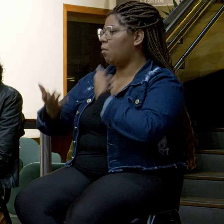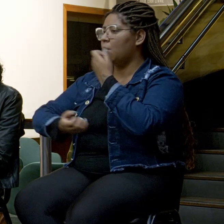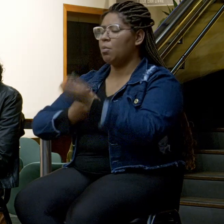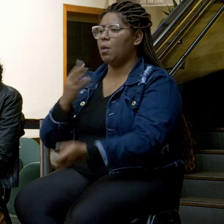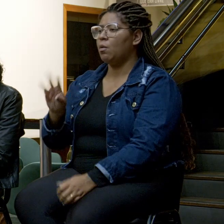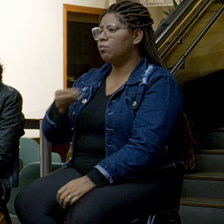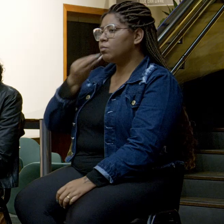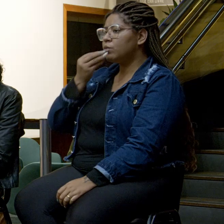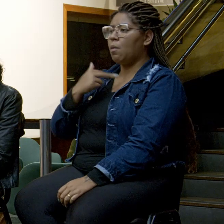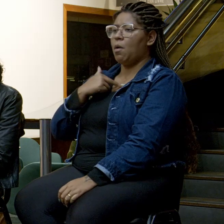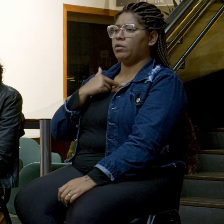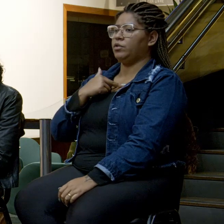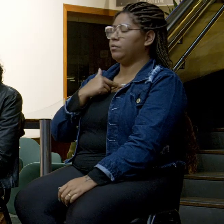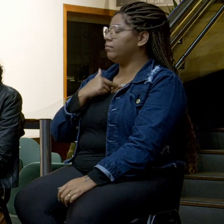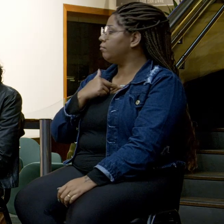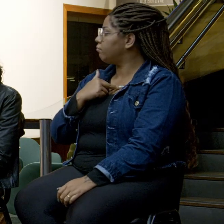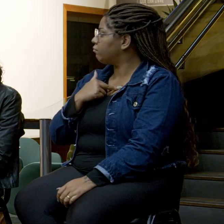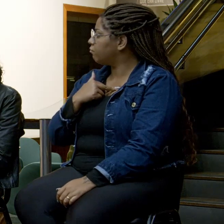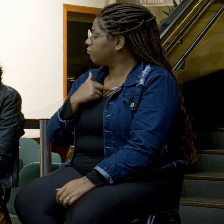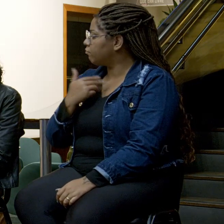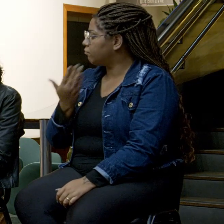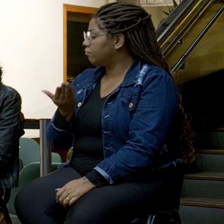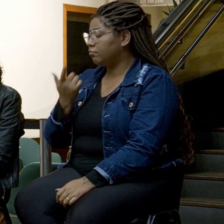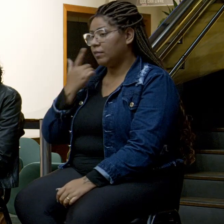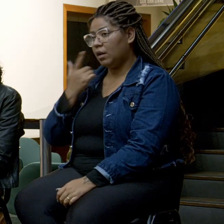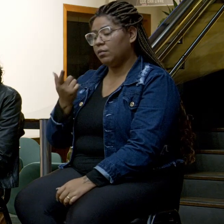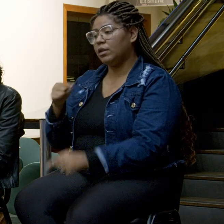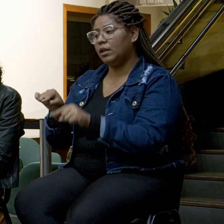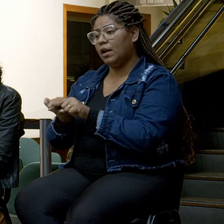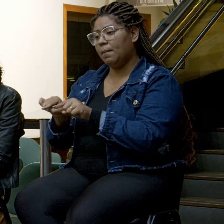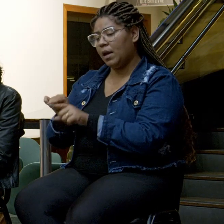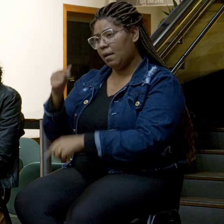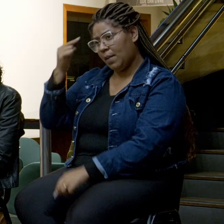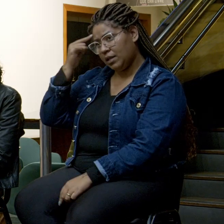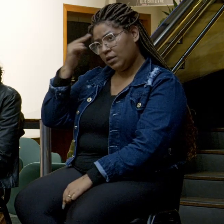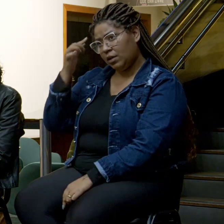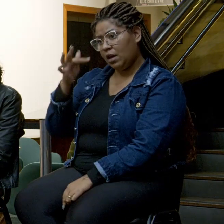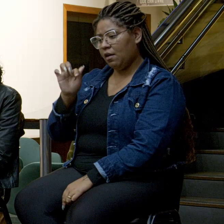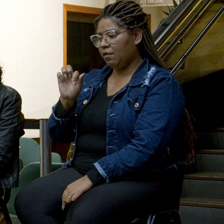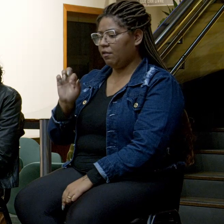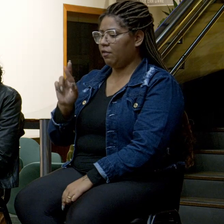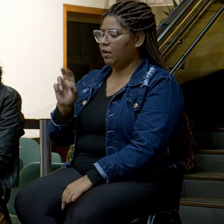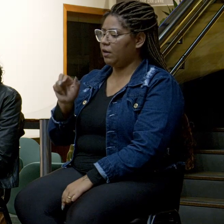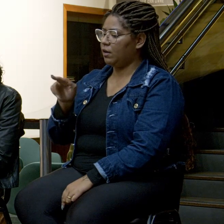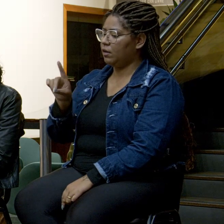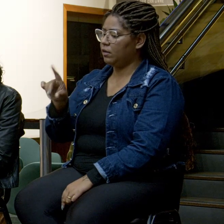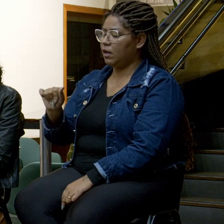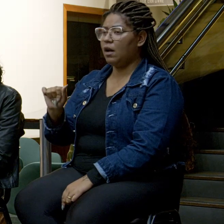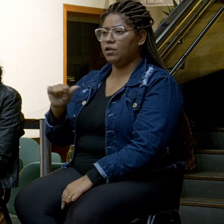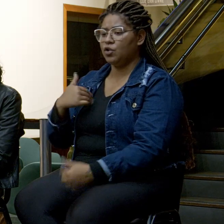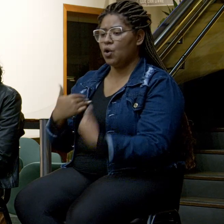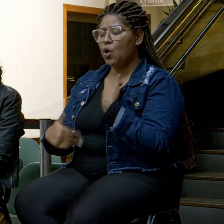fome. E, enfim, pensando também no que a Fernanda trouxe, né, desse corpo, e